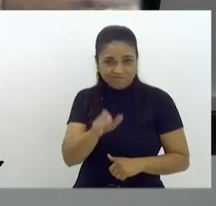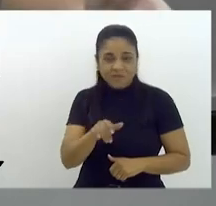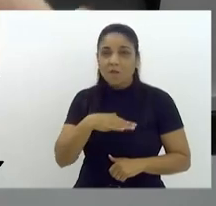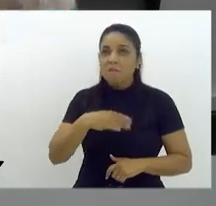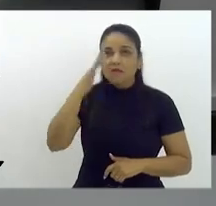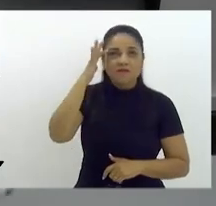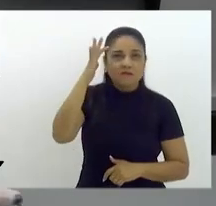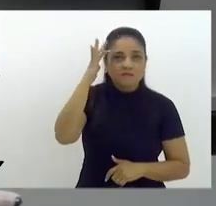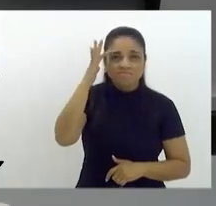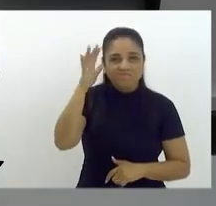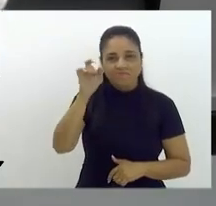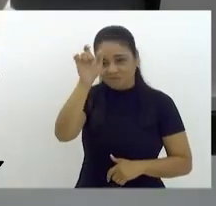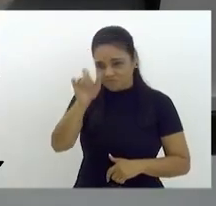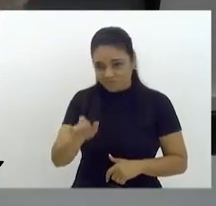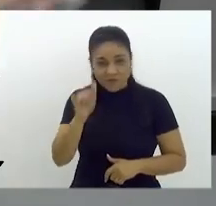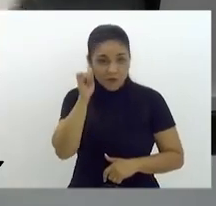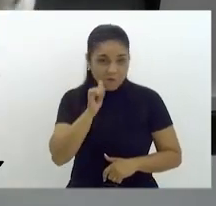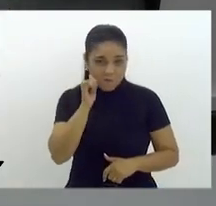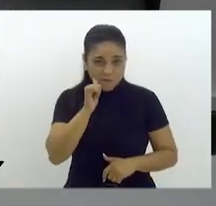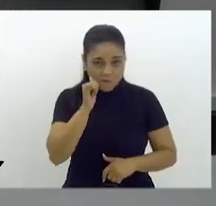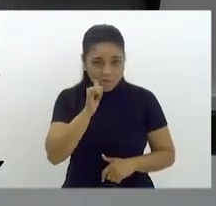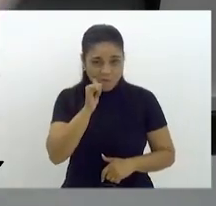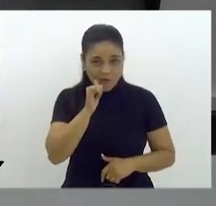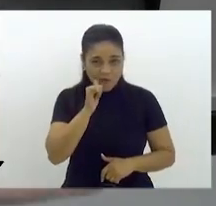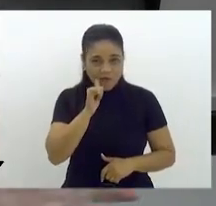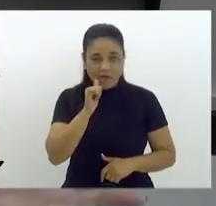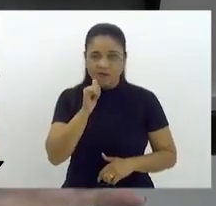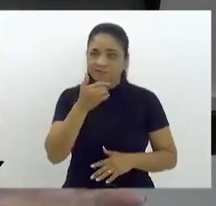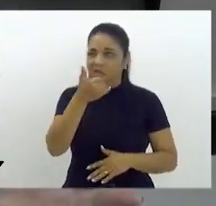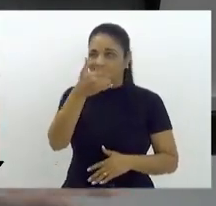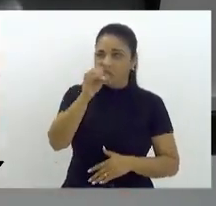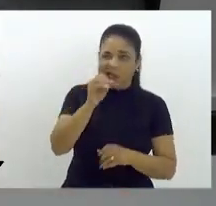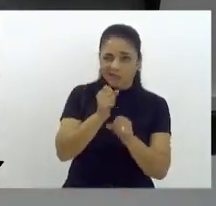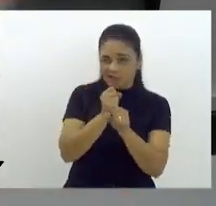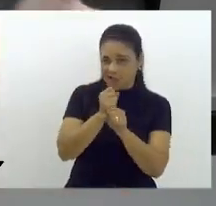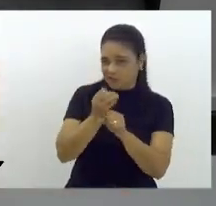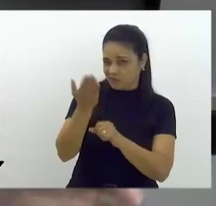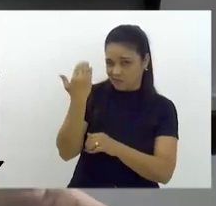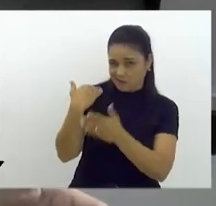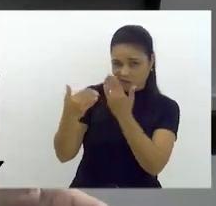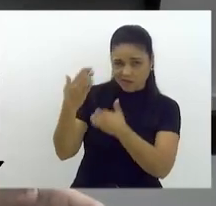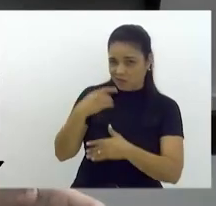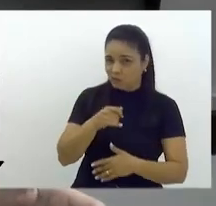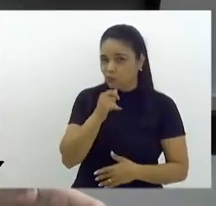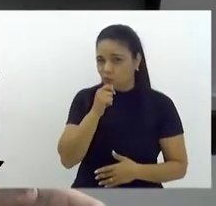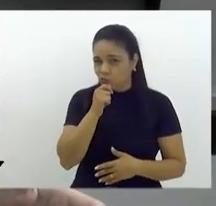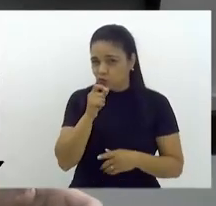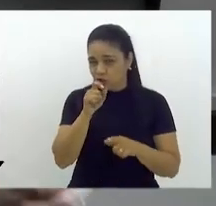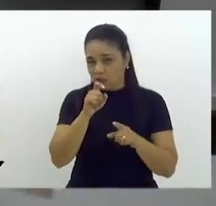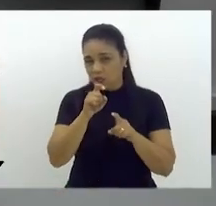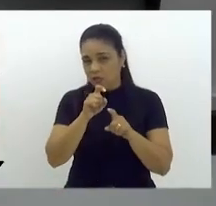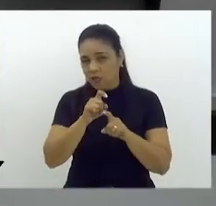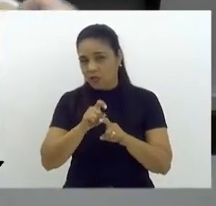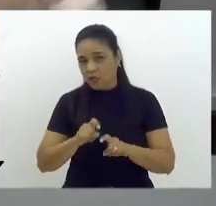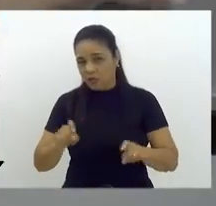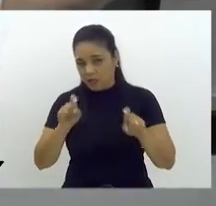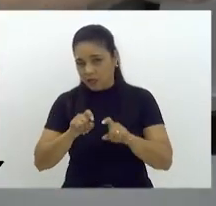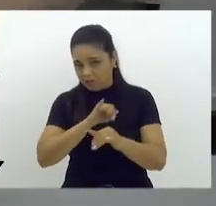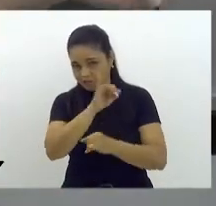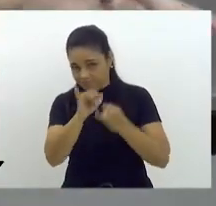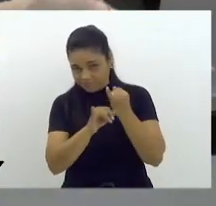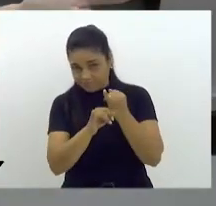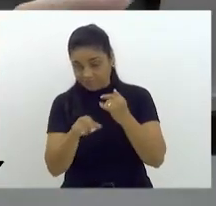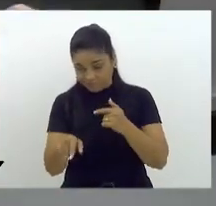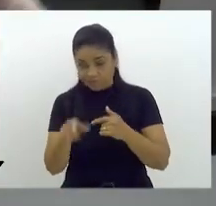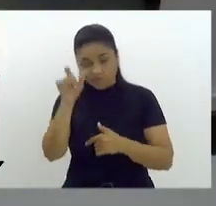se fosse alguma Décadas atrás quando não havia internet o sujeito